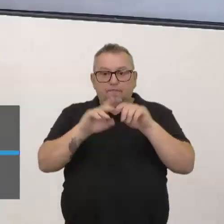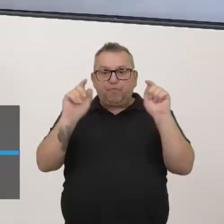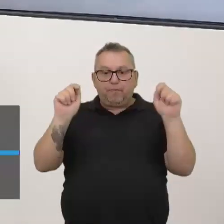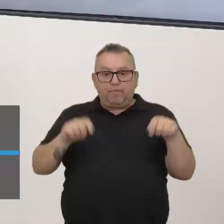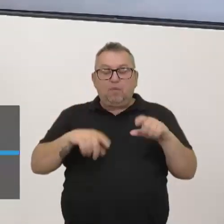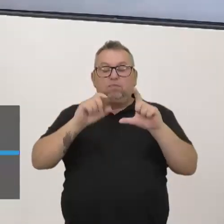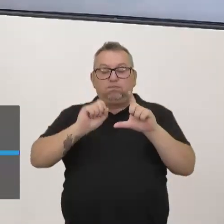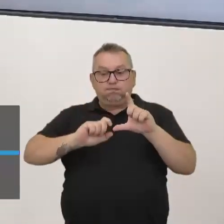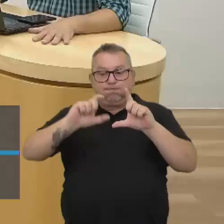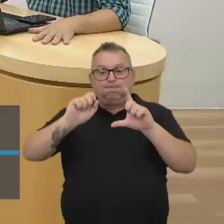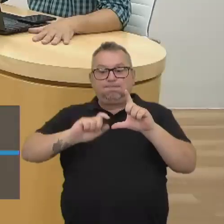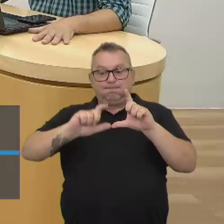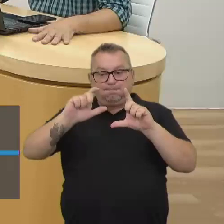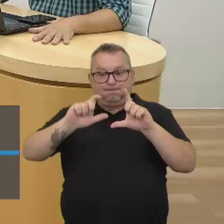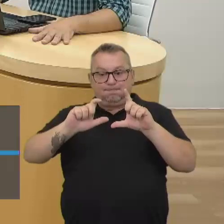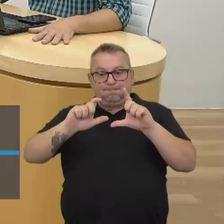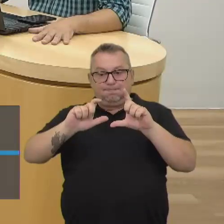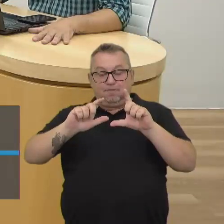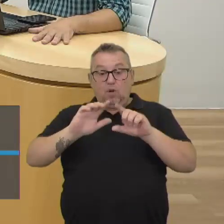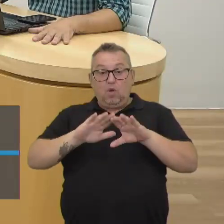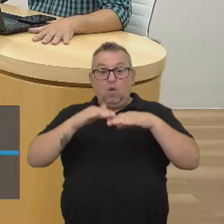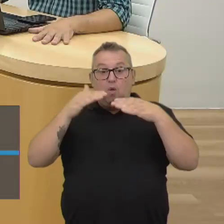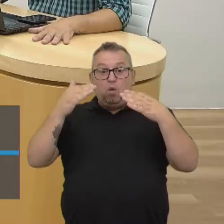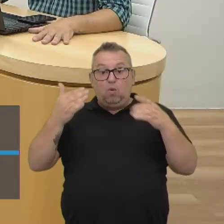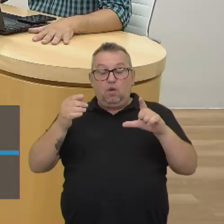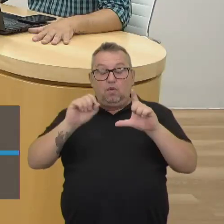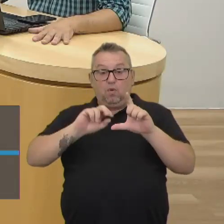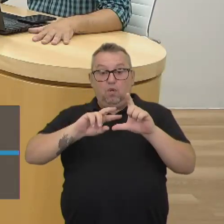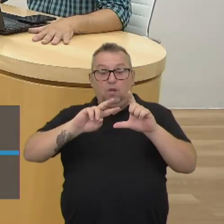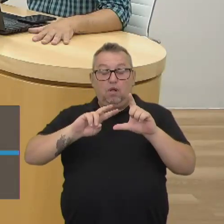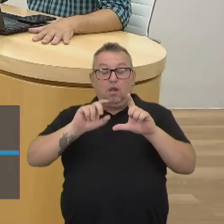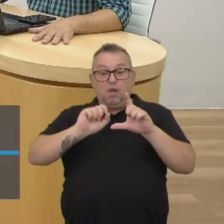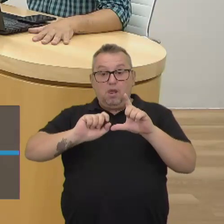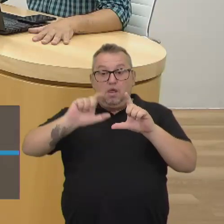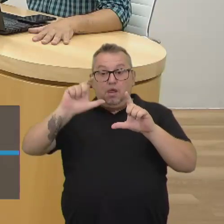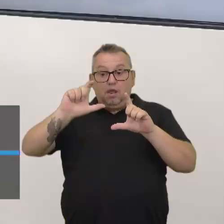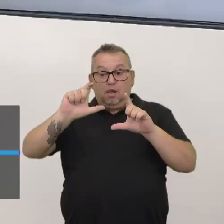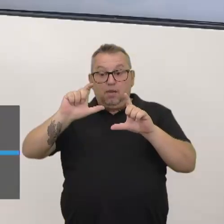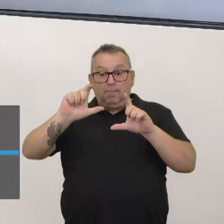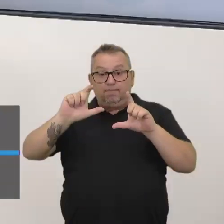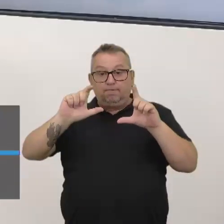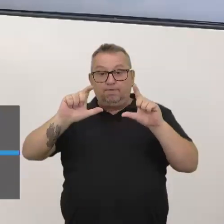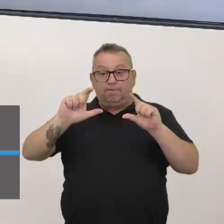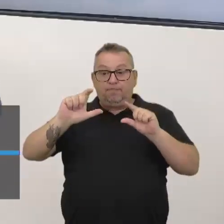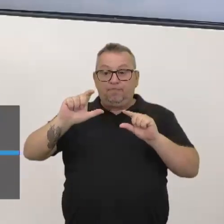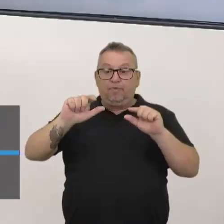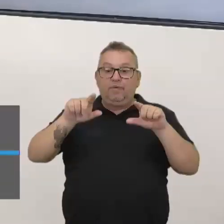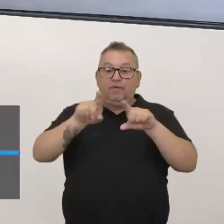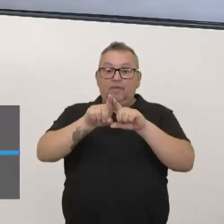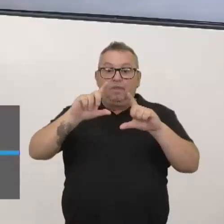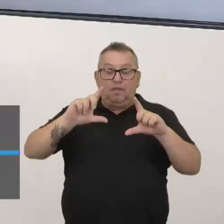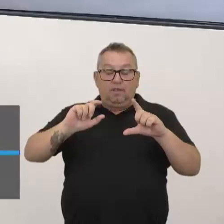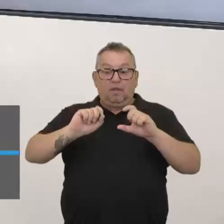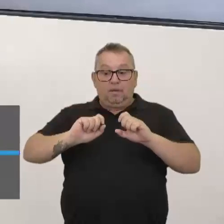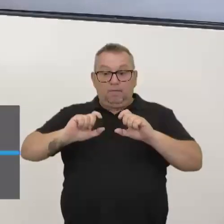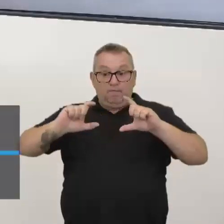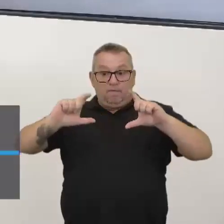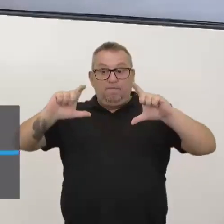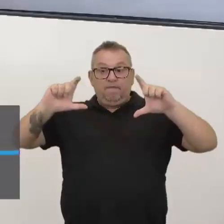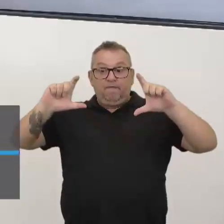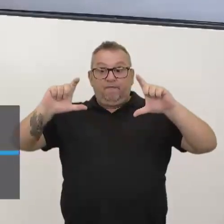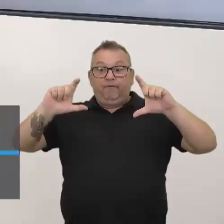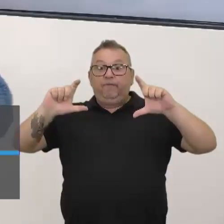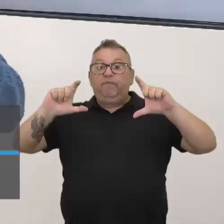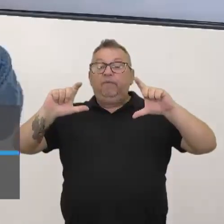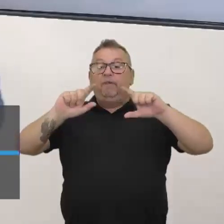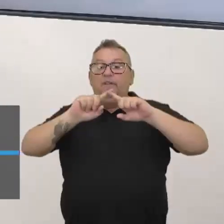uma proporcionalidade. Isso aí. Tá? Quando uma aumenta com a mesma proporção, né, com a mesma razão, e a outra também, a gente